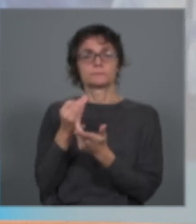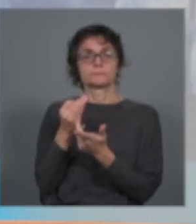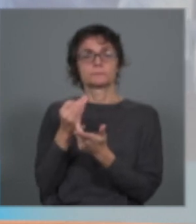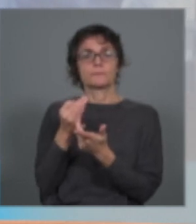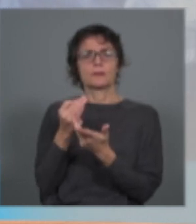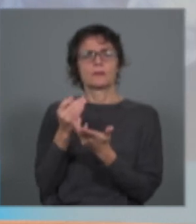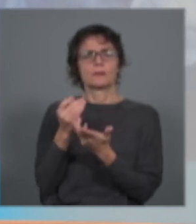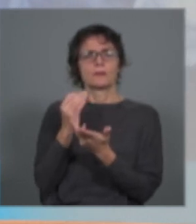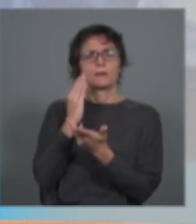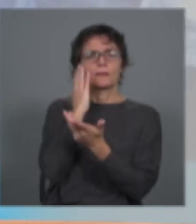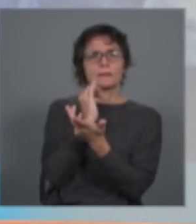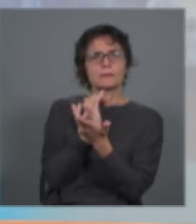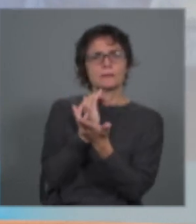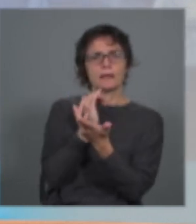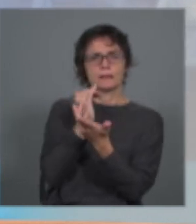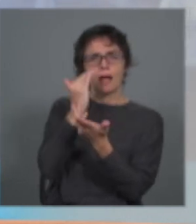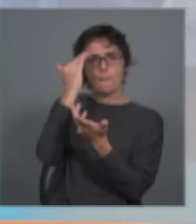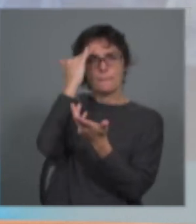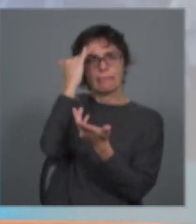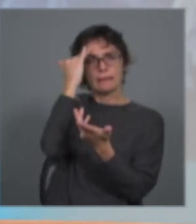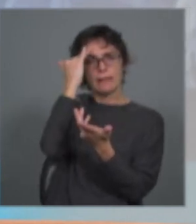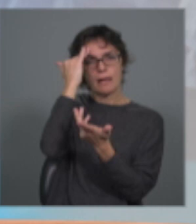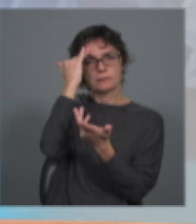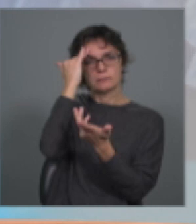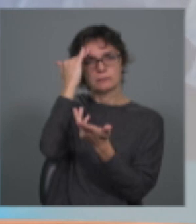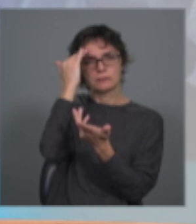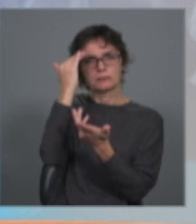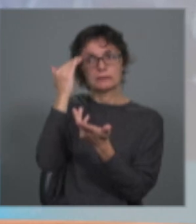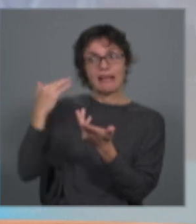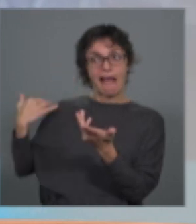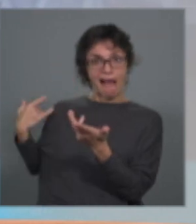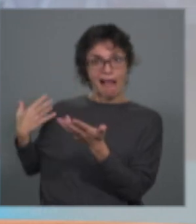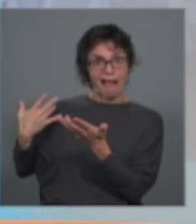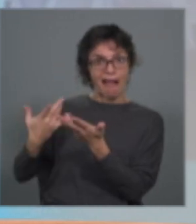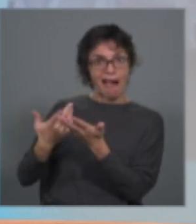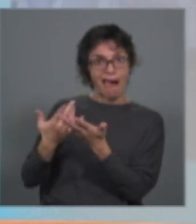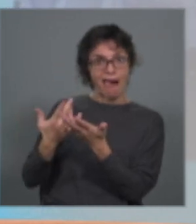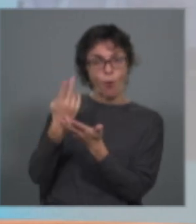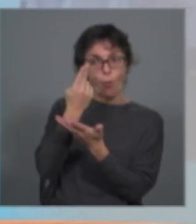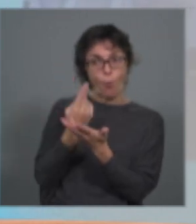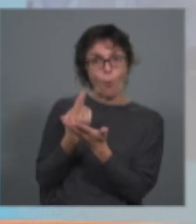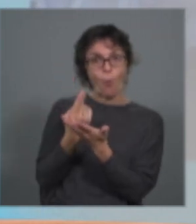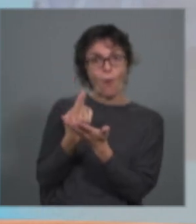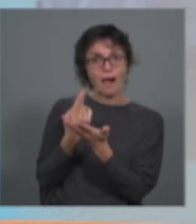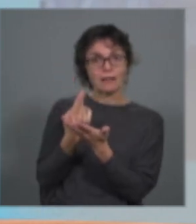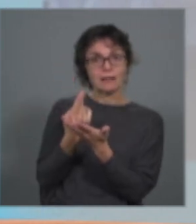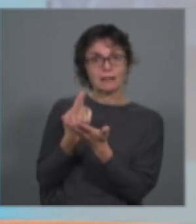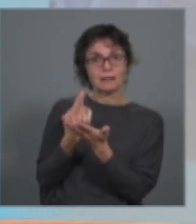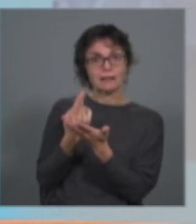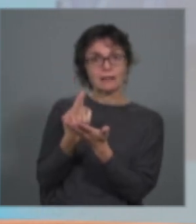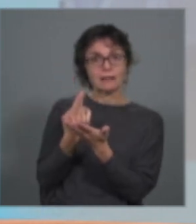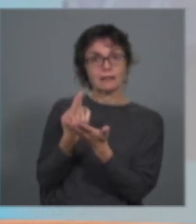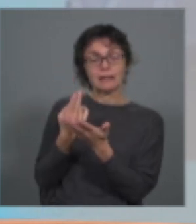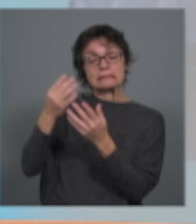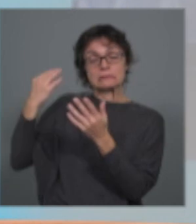de formas mentais que foram criadas assim por artes mágicas em 2 ou 3 dias ou até em meia dúzia de meses. A gente olha